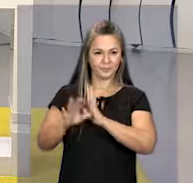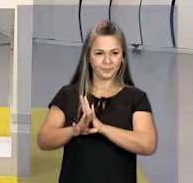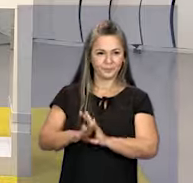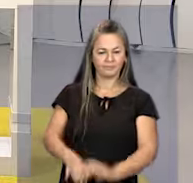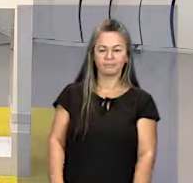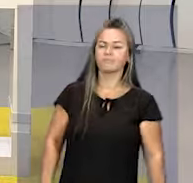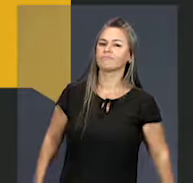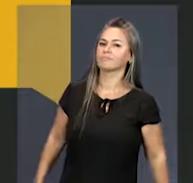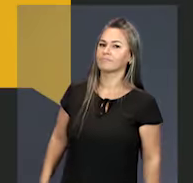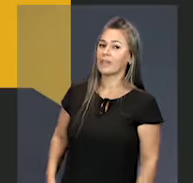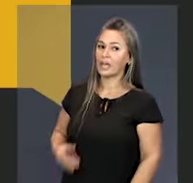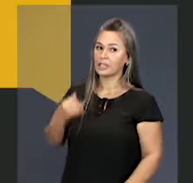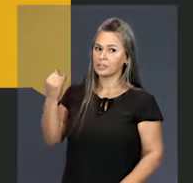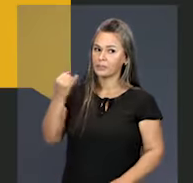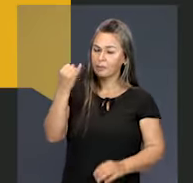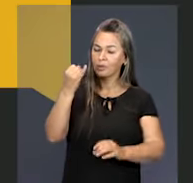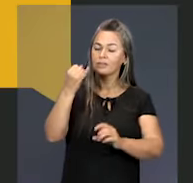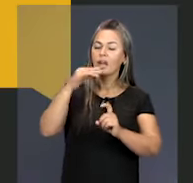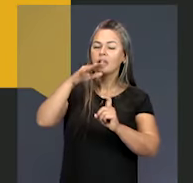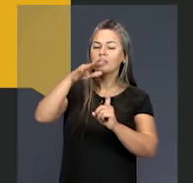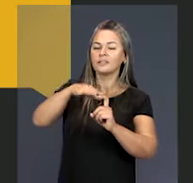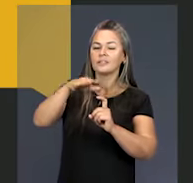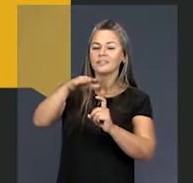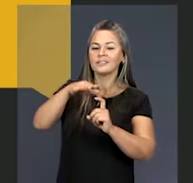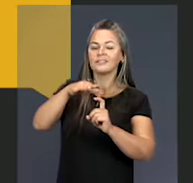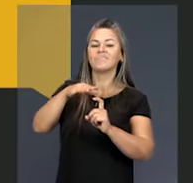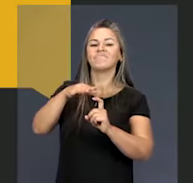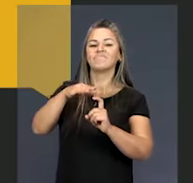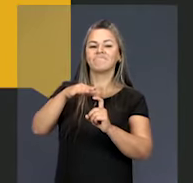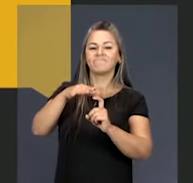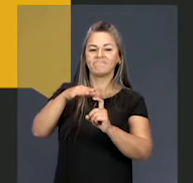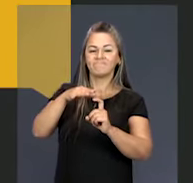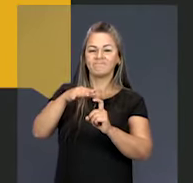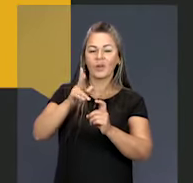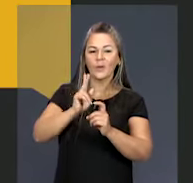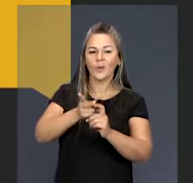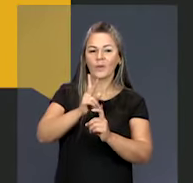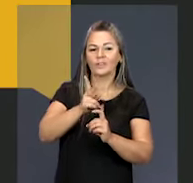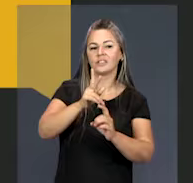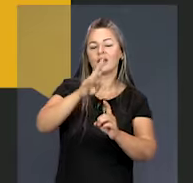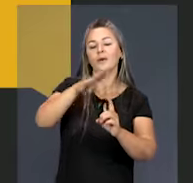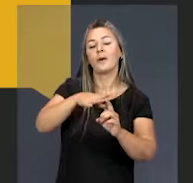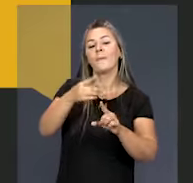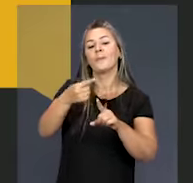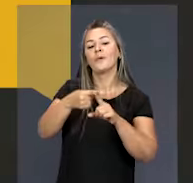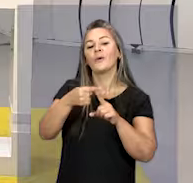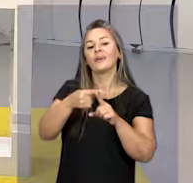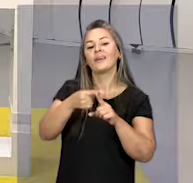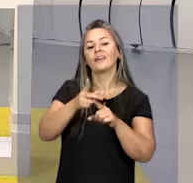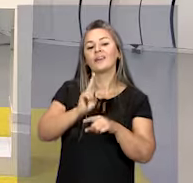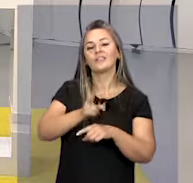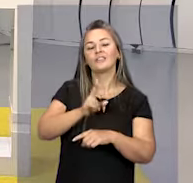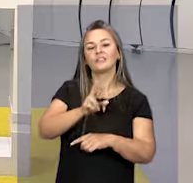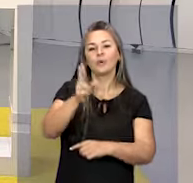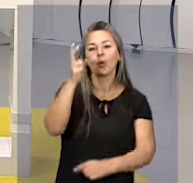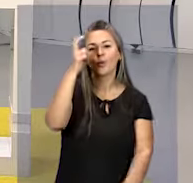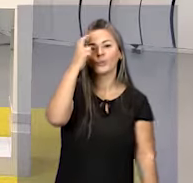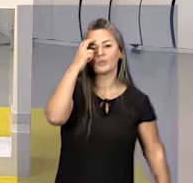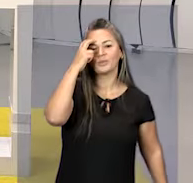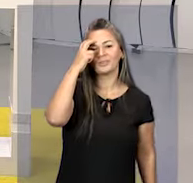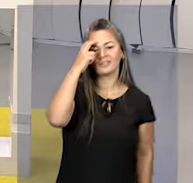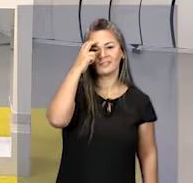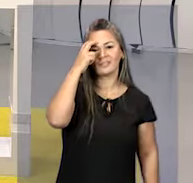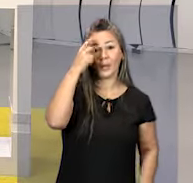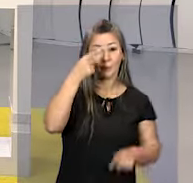Preservar mitos é preservar culturas. Por quê? Porque um mito só faz sentido dentro de